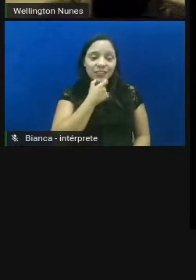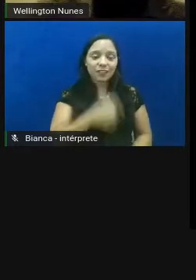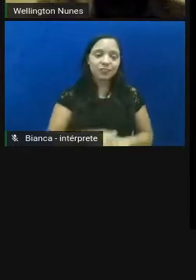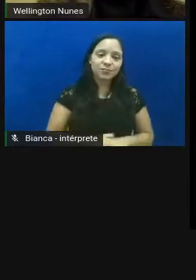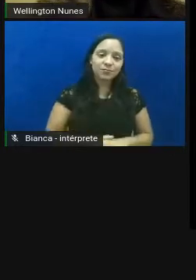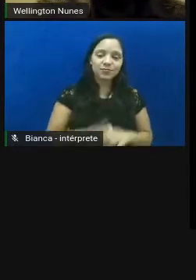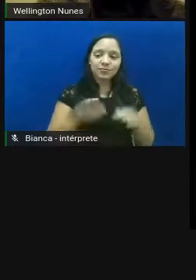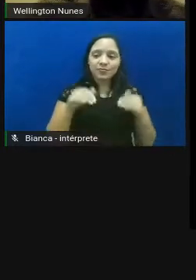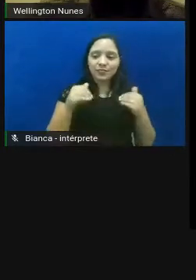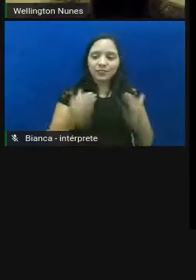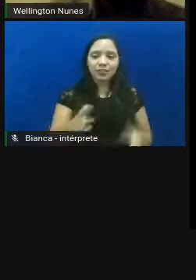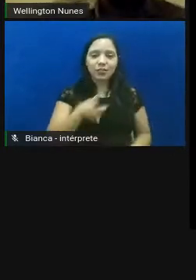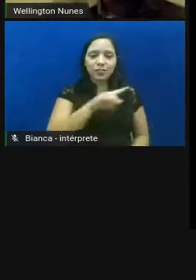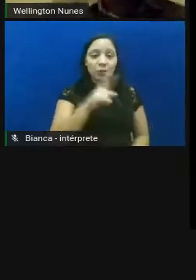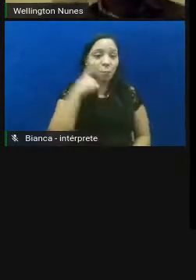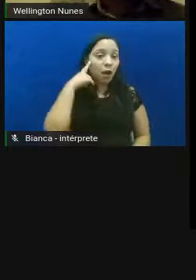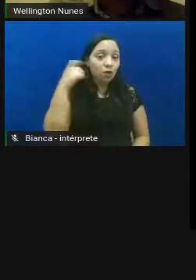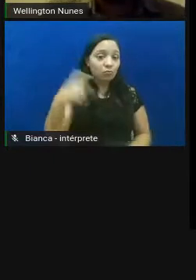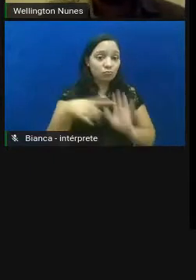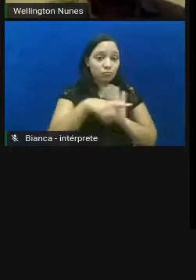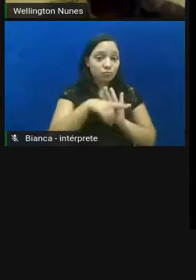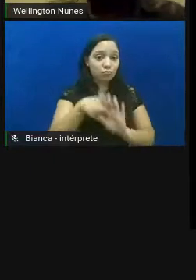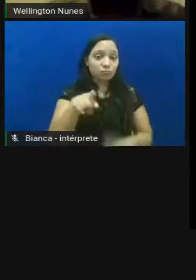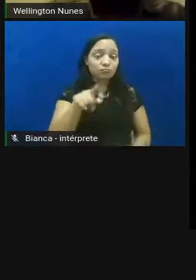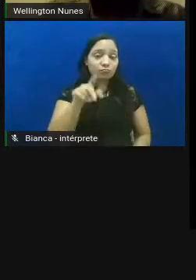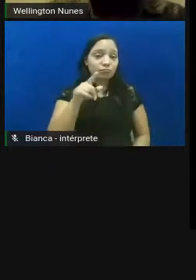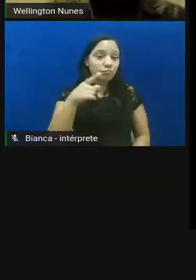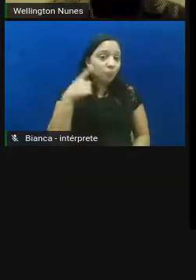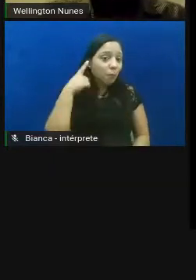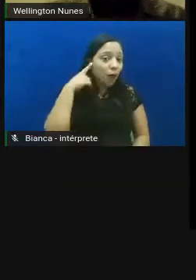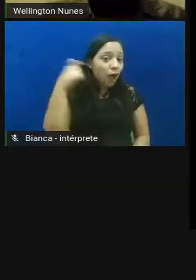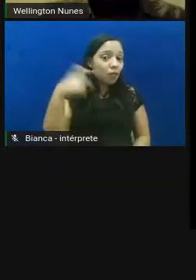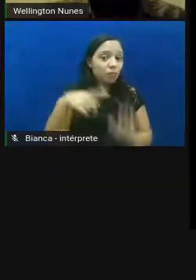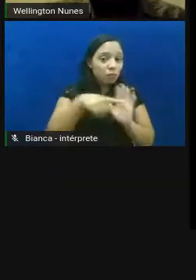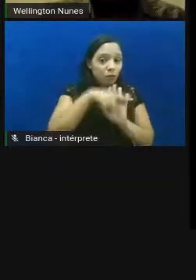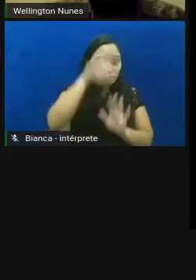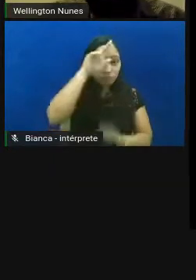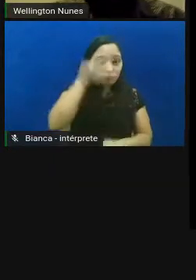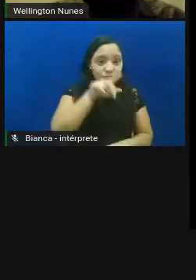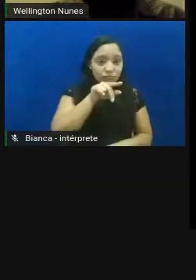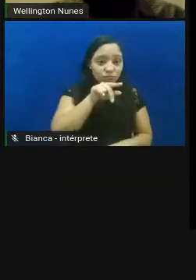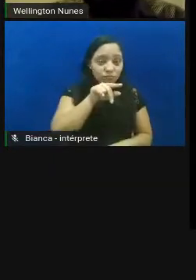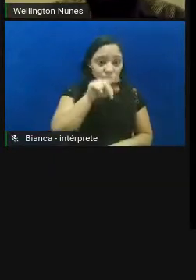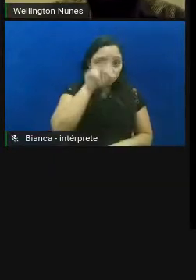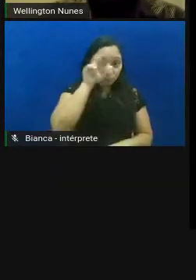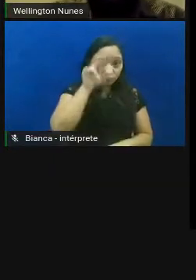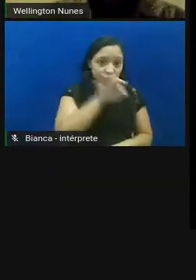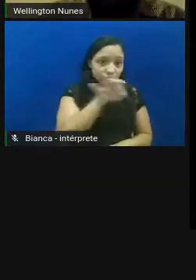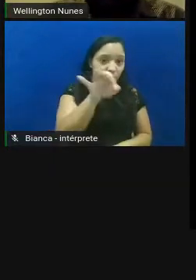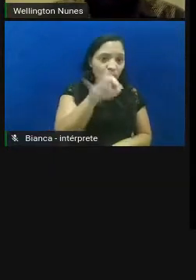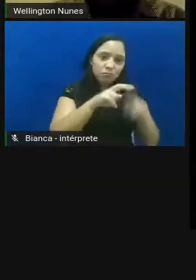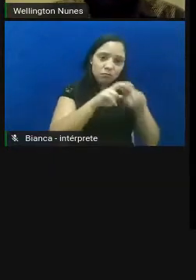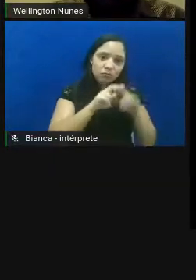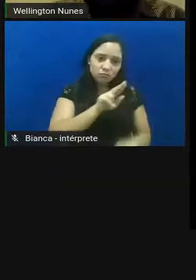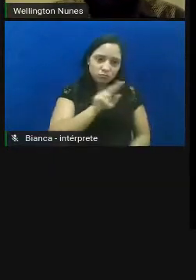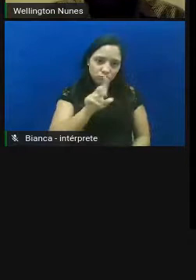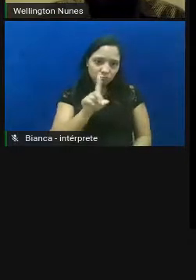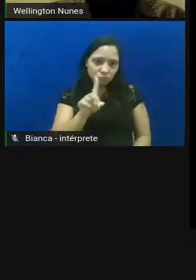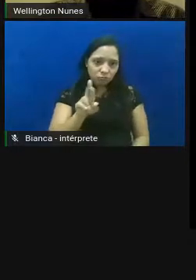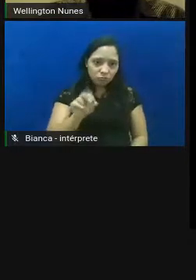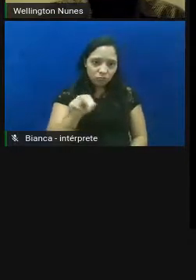alusão ao barulho do inseto. Por chama drone. E ambos, né, possibilitam